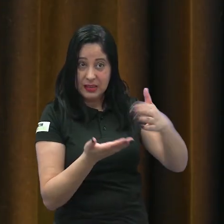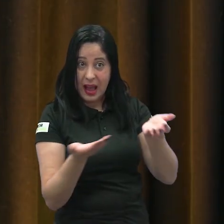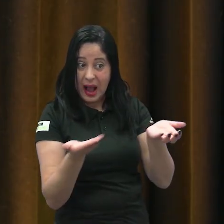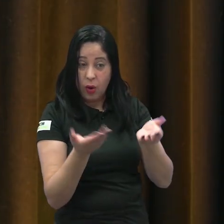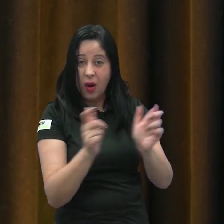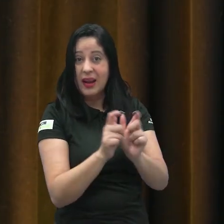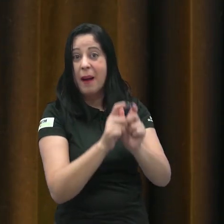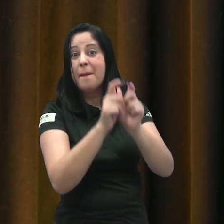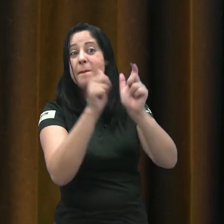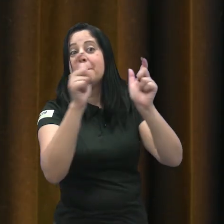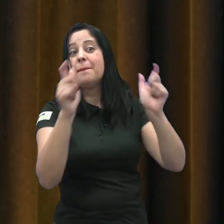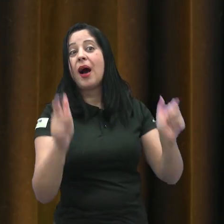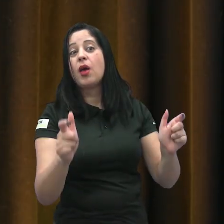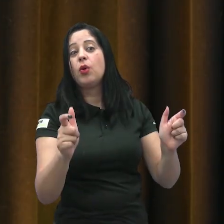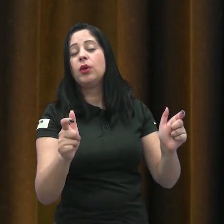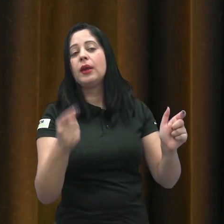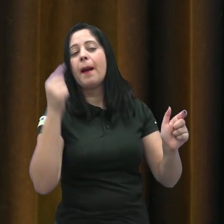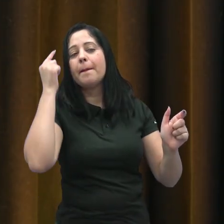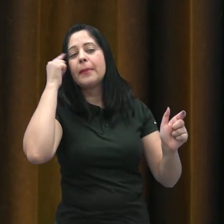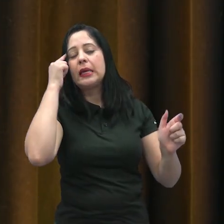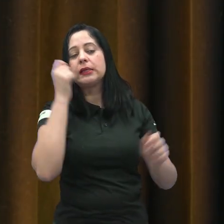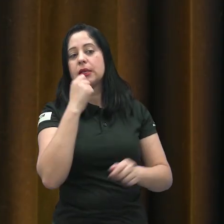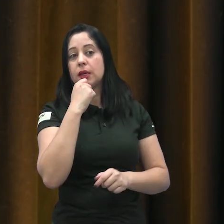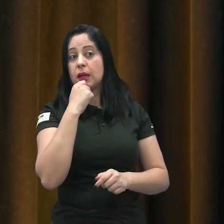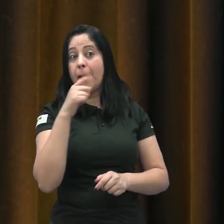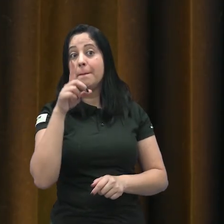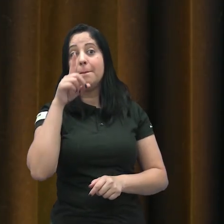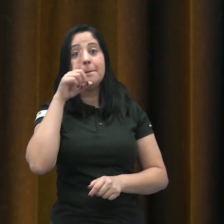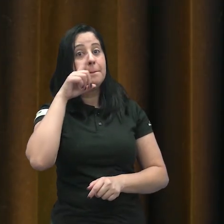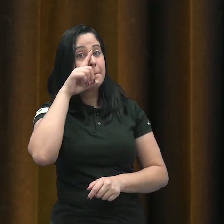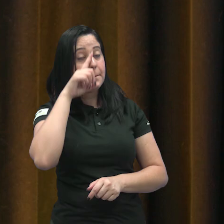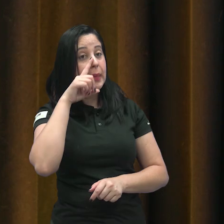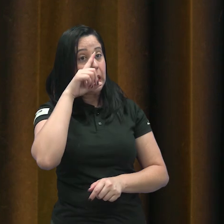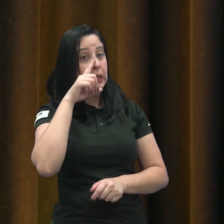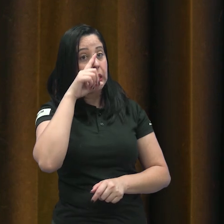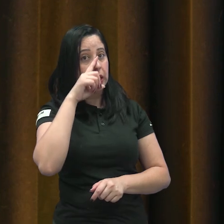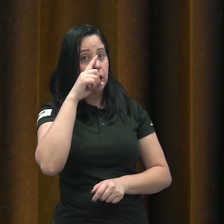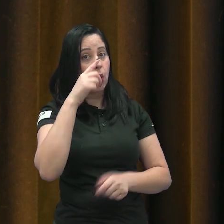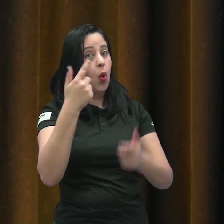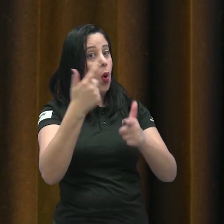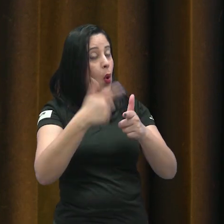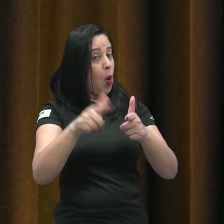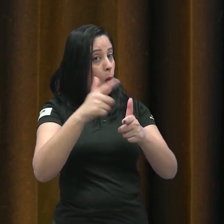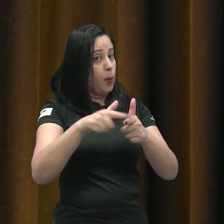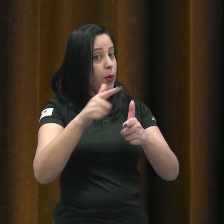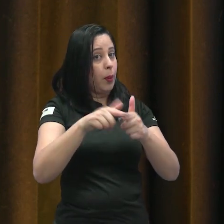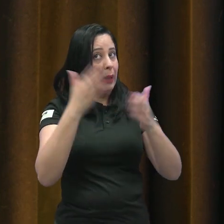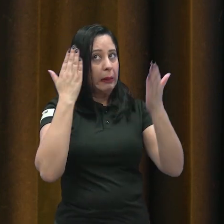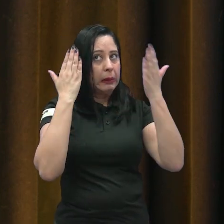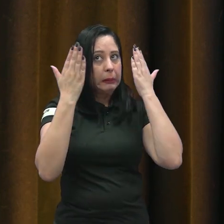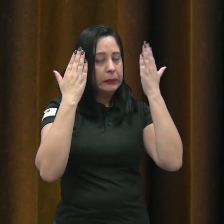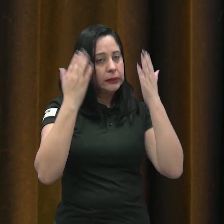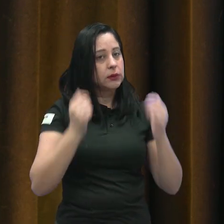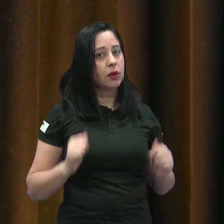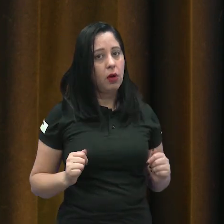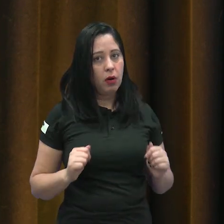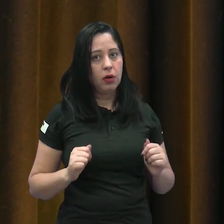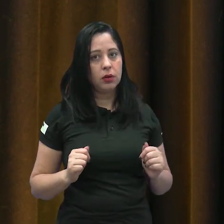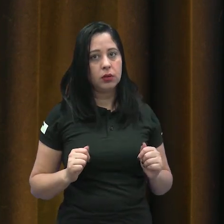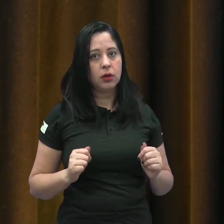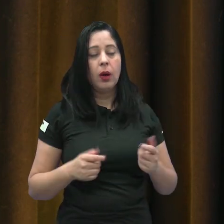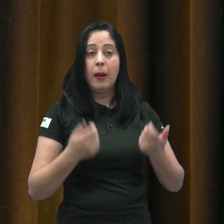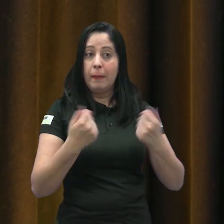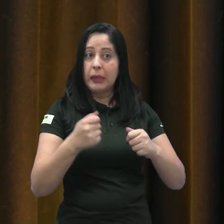aos riscos psicossociais, né? Virou até lei, agora tem a NR1, que você vai ter que estar muito antenado com